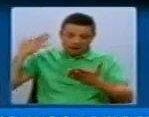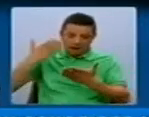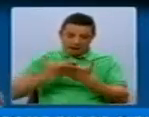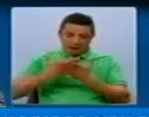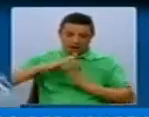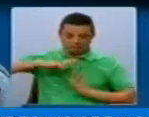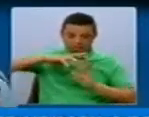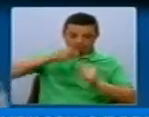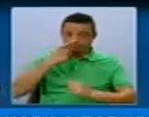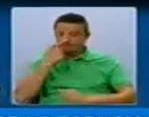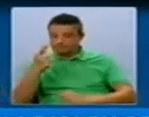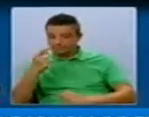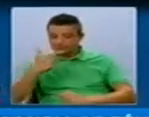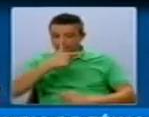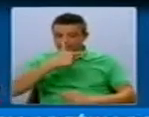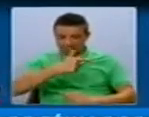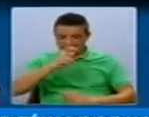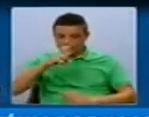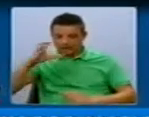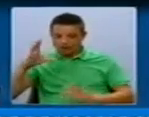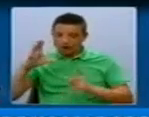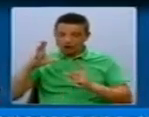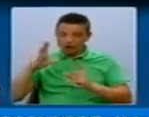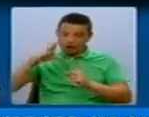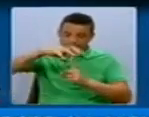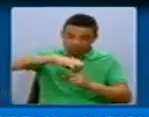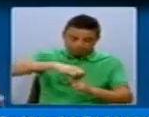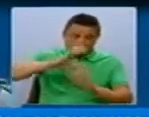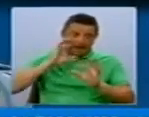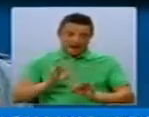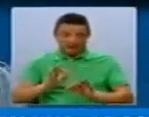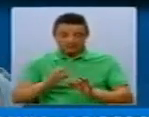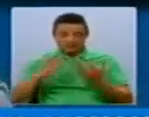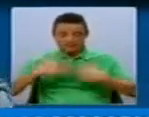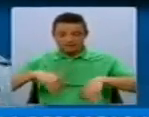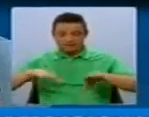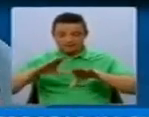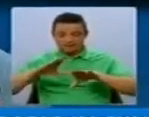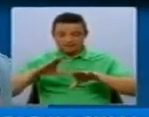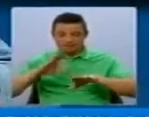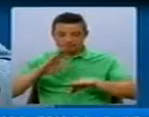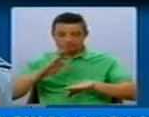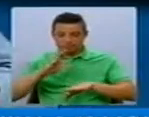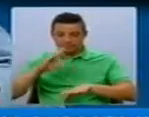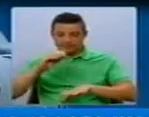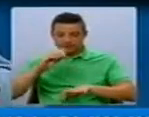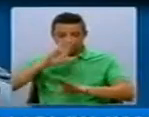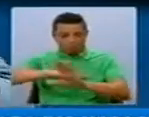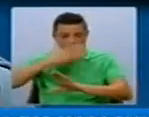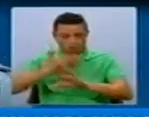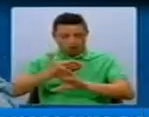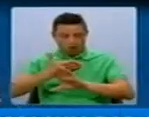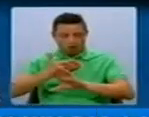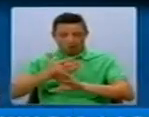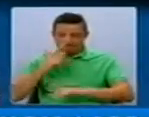planetas parecidos com a Terra. Mas, em maior pormenor, aquela estrela que tem um Júpiter à volta deve ter comido aproximadamente 10 vezes a massa parecida com a